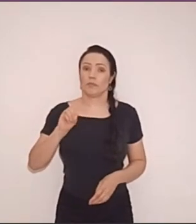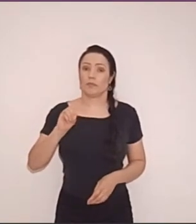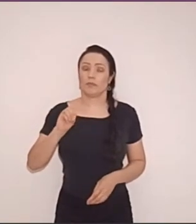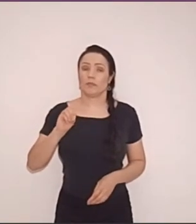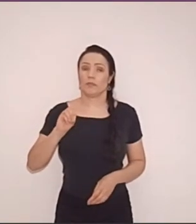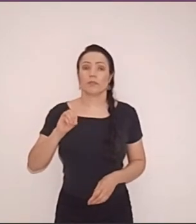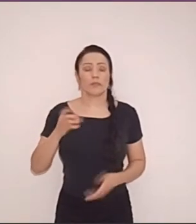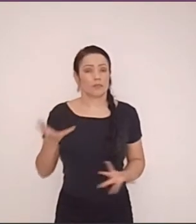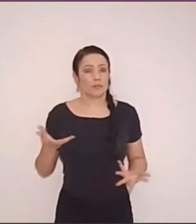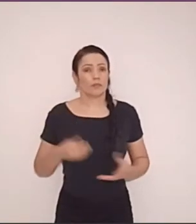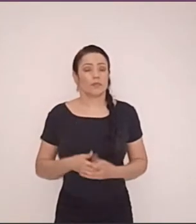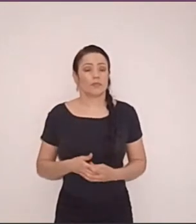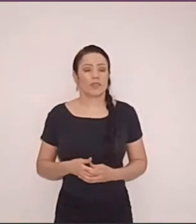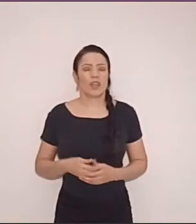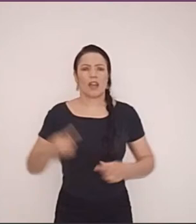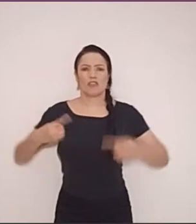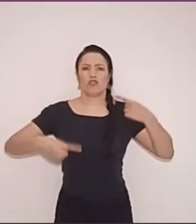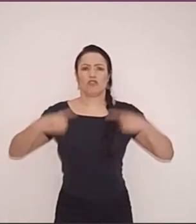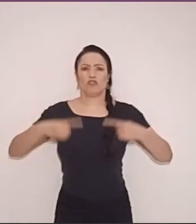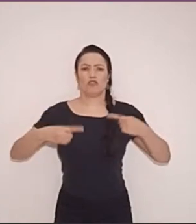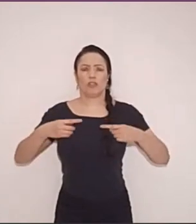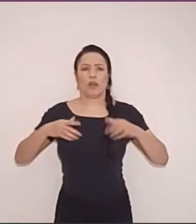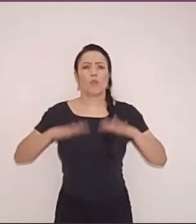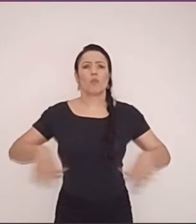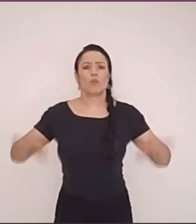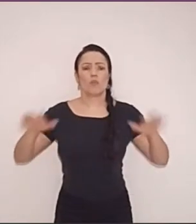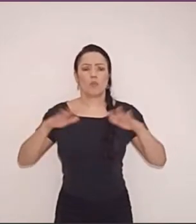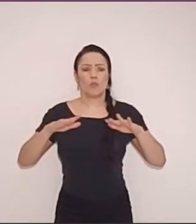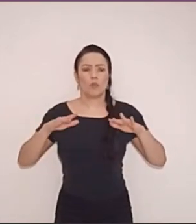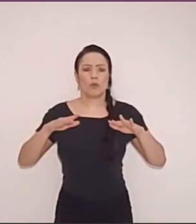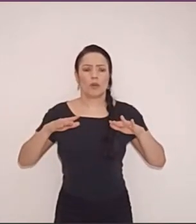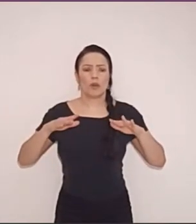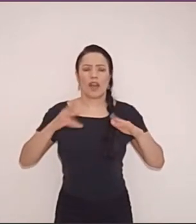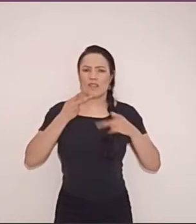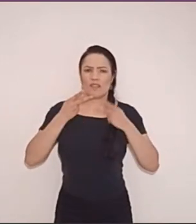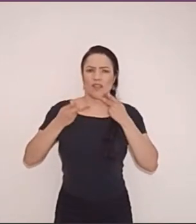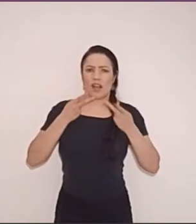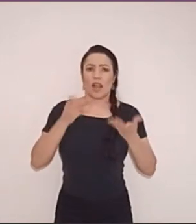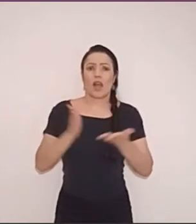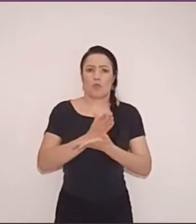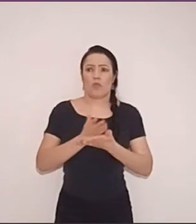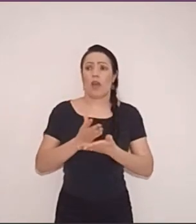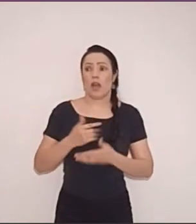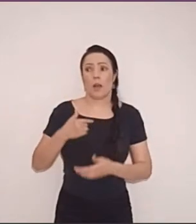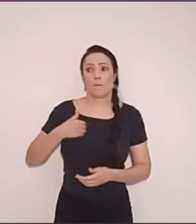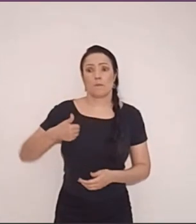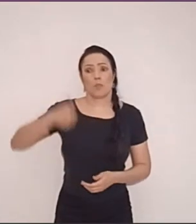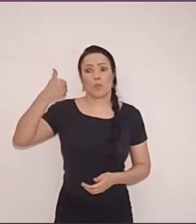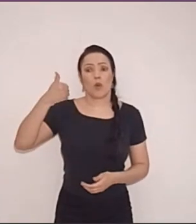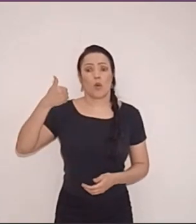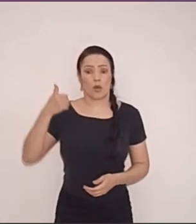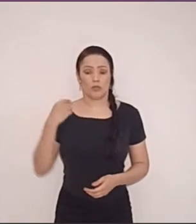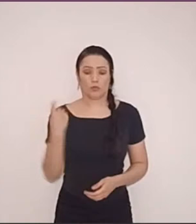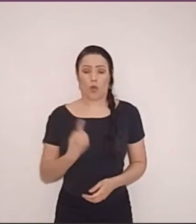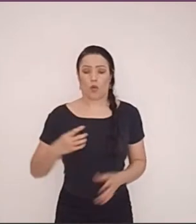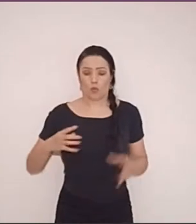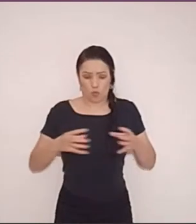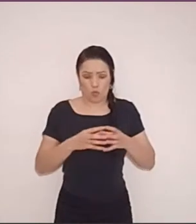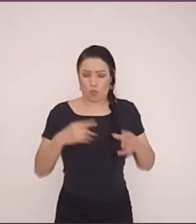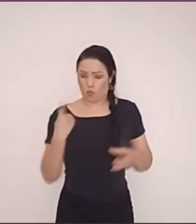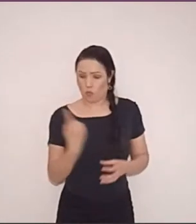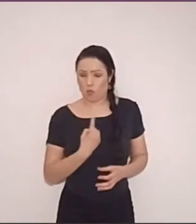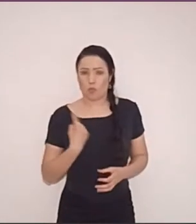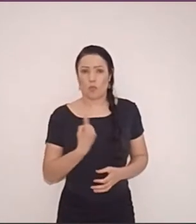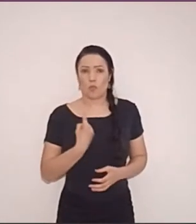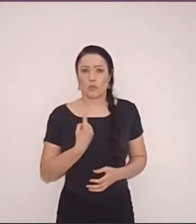muito disputa de hegemonia O que é que dizia o pessoal comunista é que tem um bom sozinho o que é que dizia eu não comi aquele